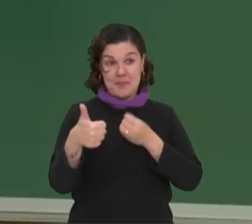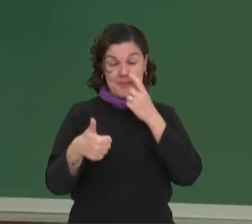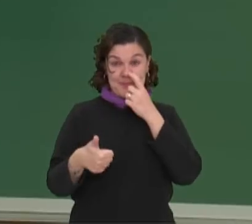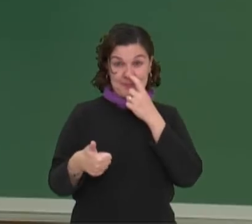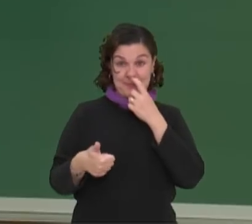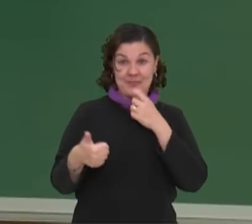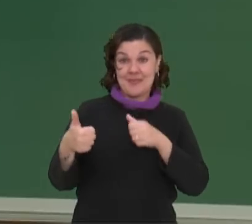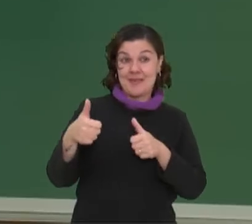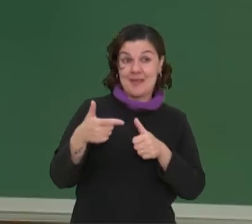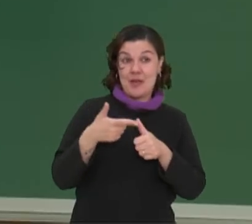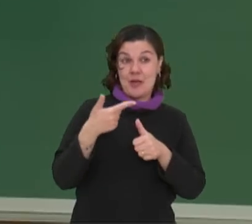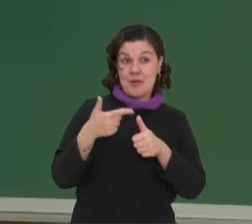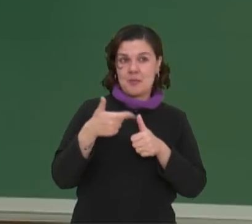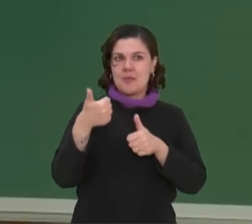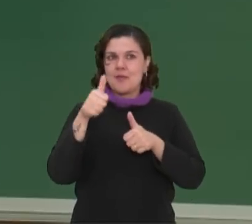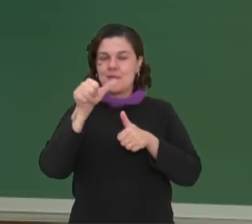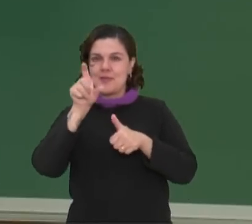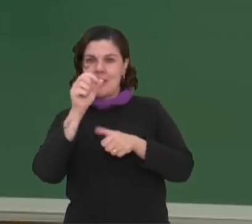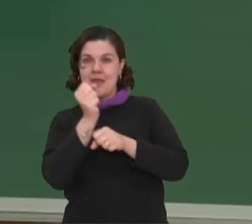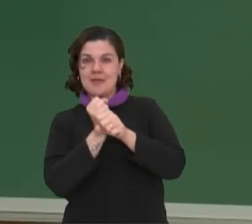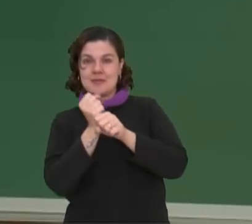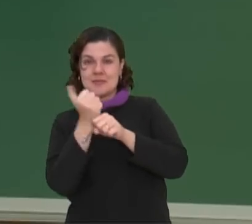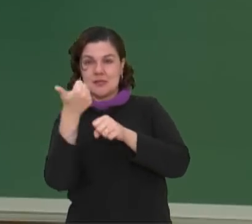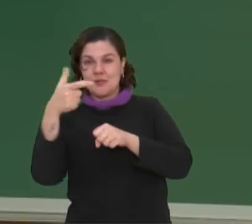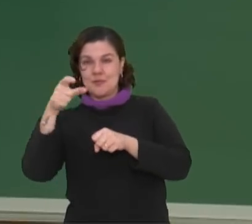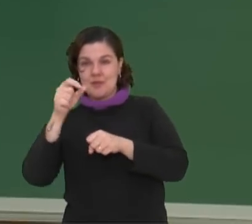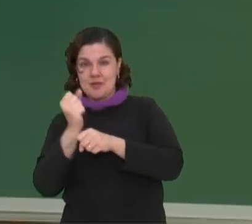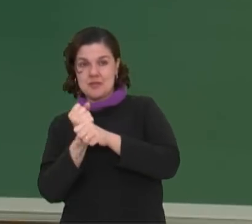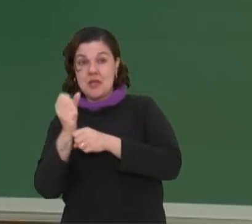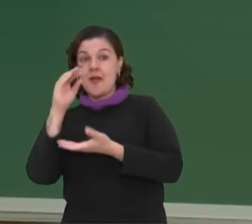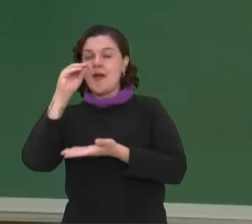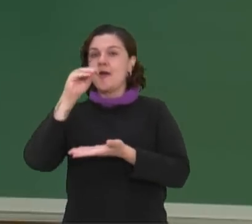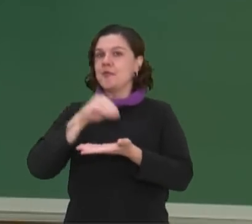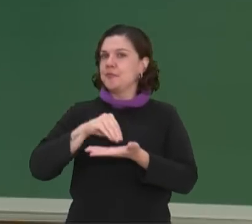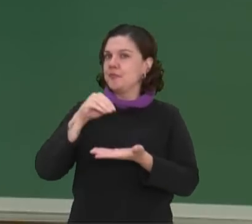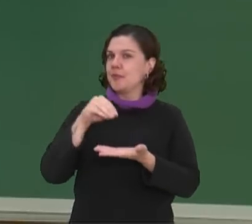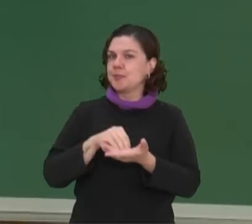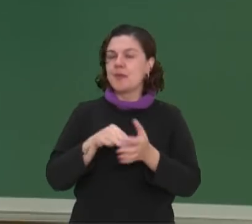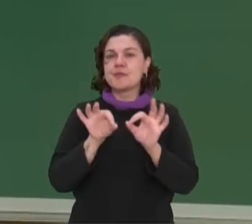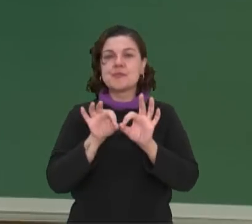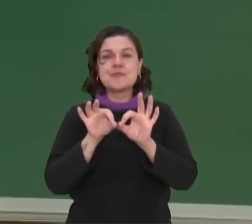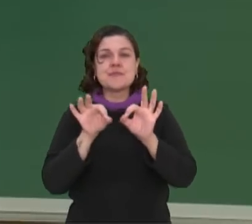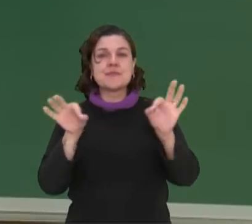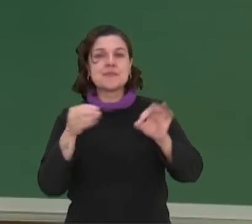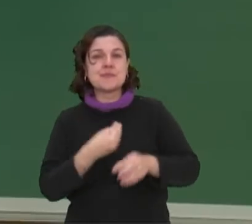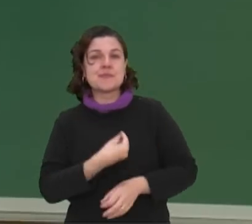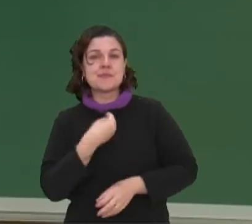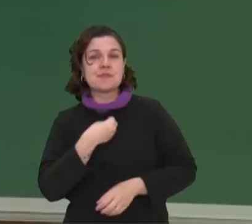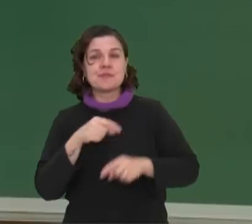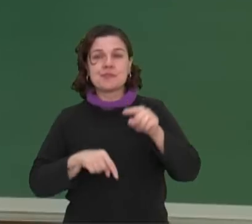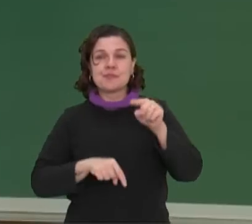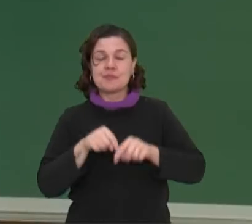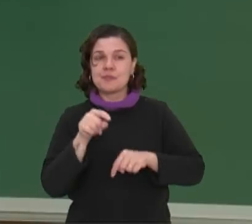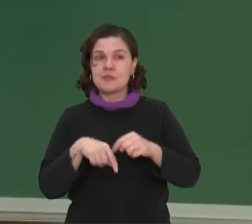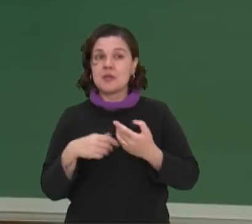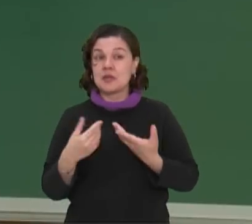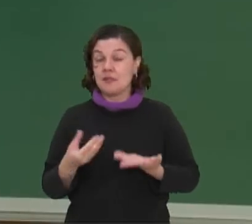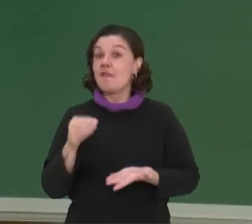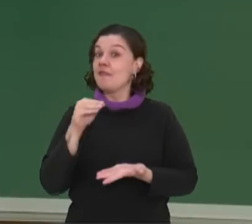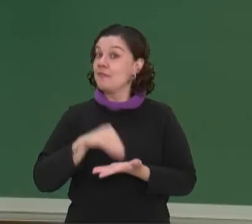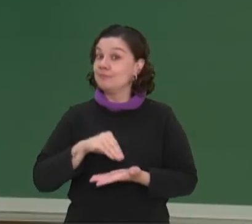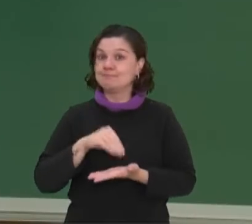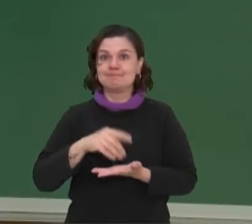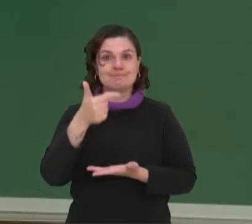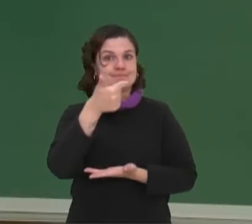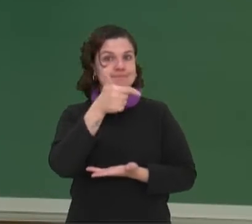nas primeiras décadas, faltavam produtos básicos para a sobrevivência da população.